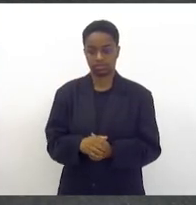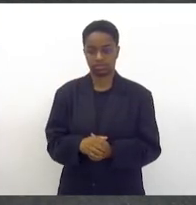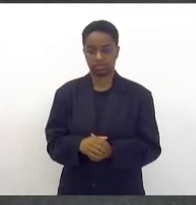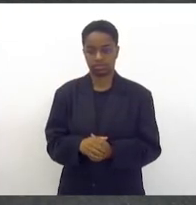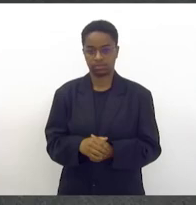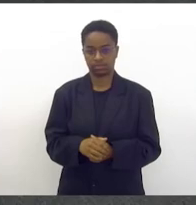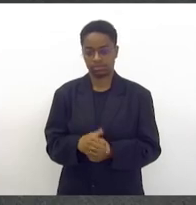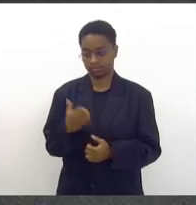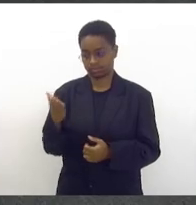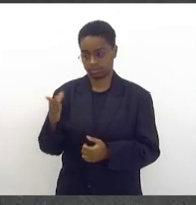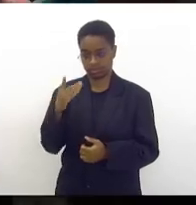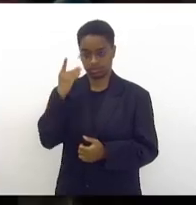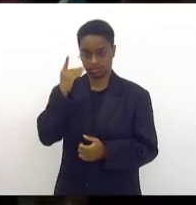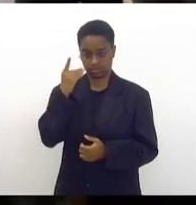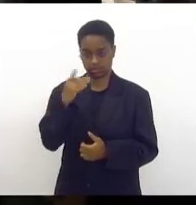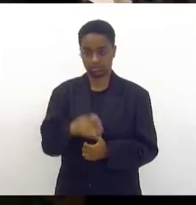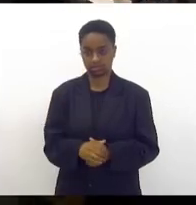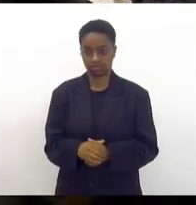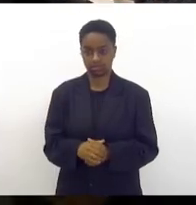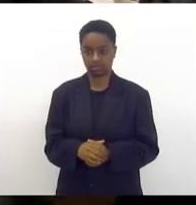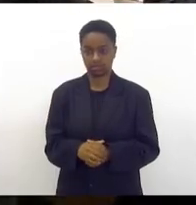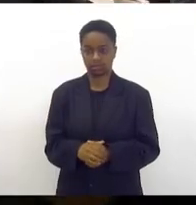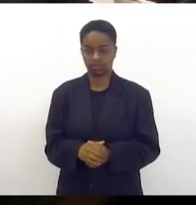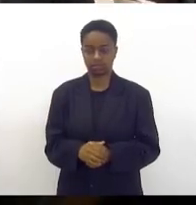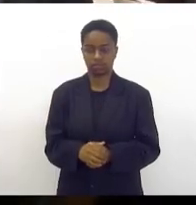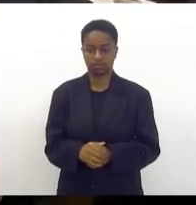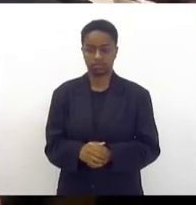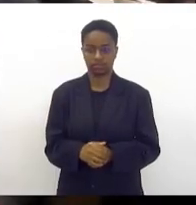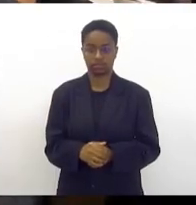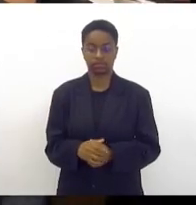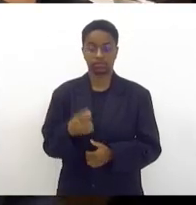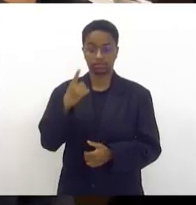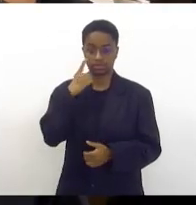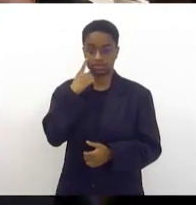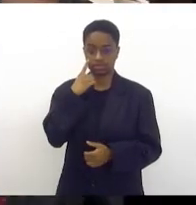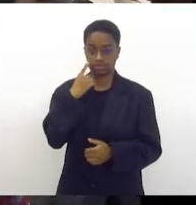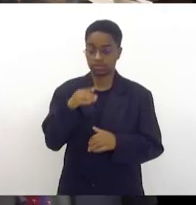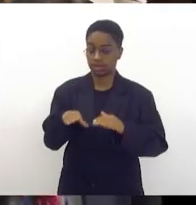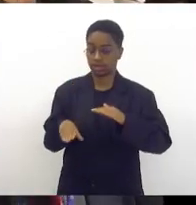Deputado Rodrigo Amorim. Pois não. É o seguinte, a emenda